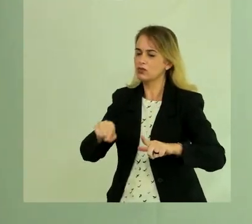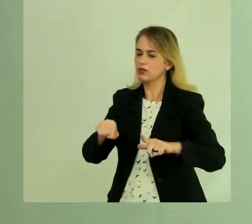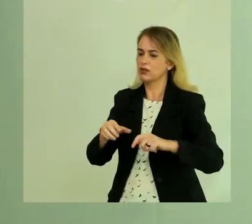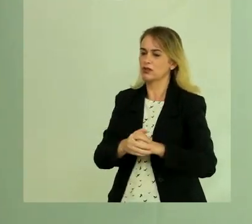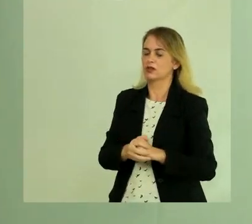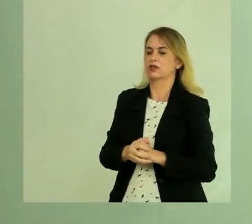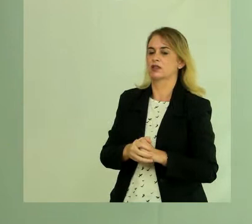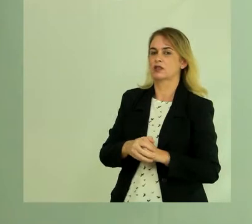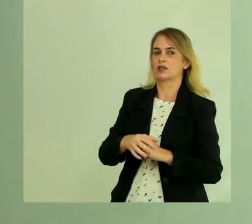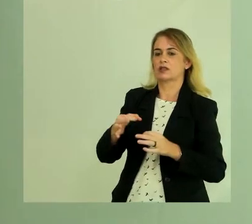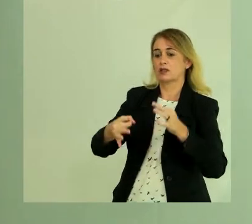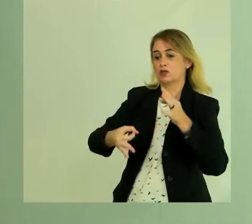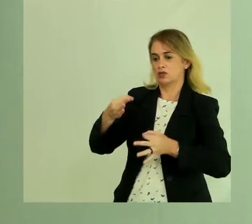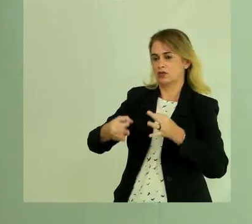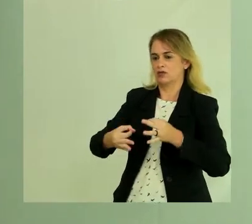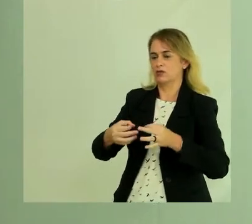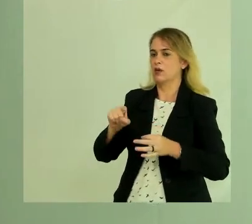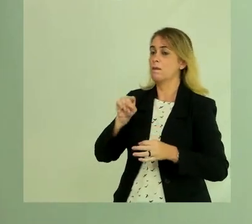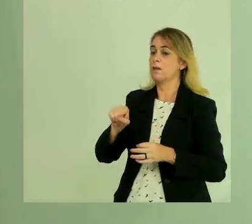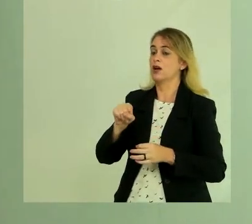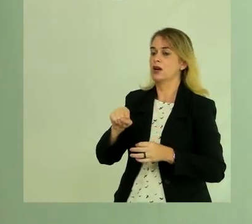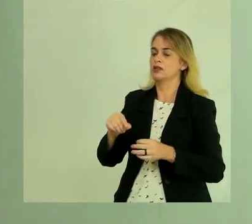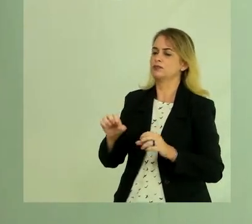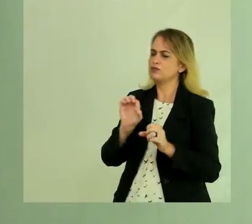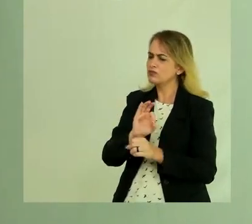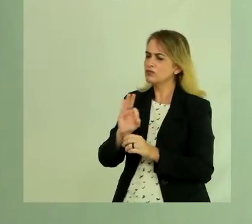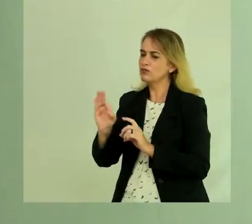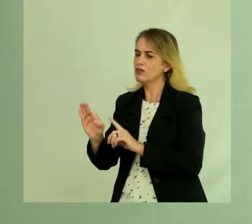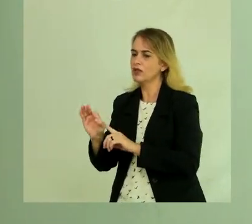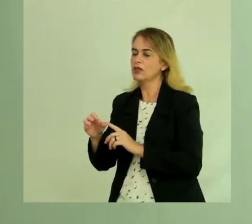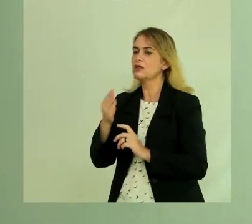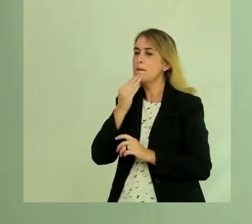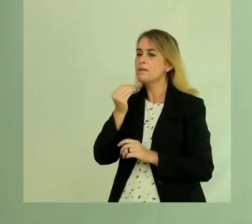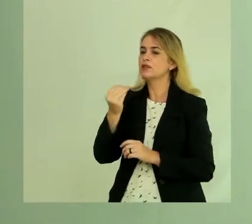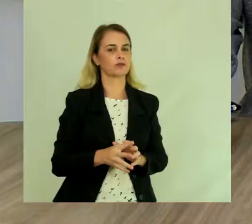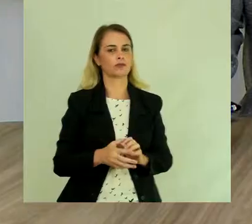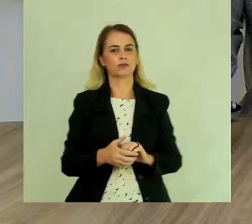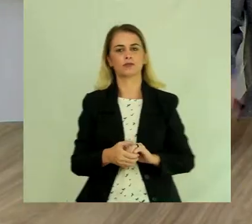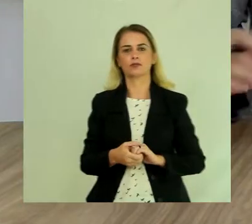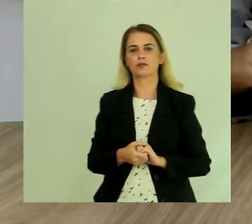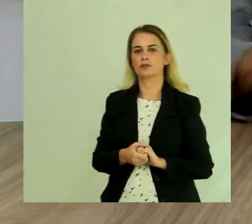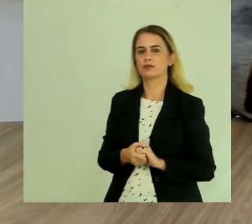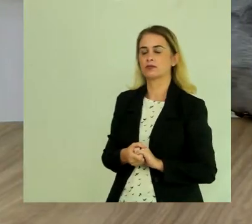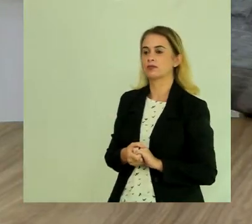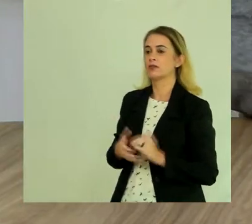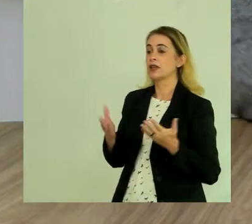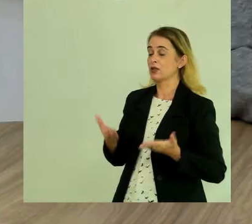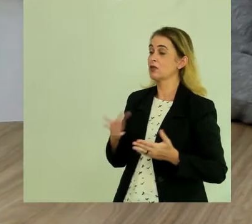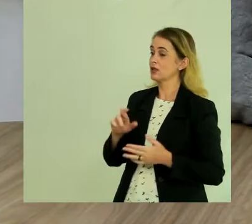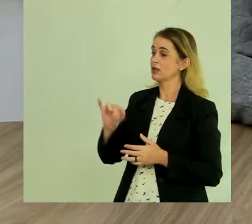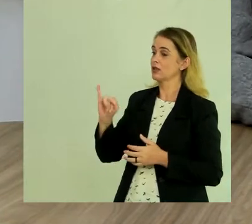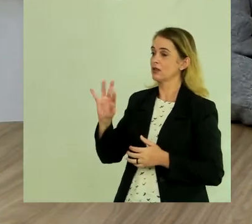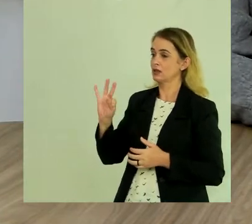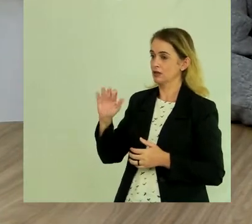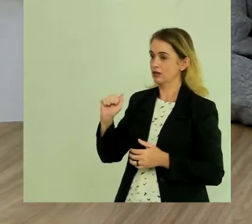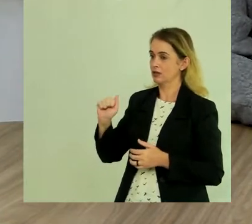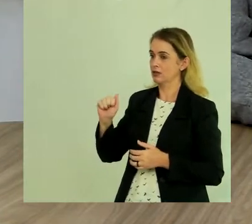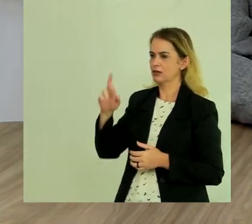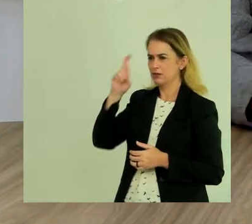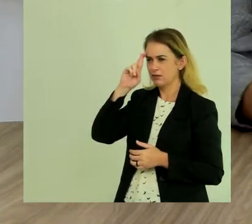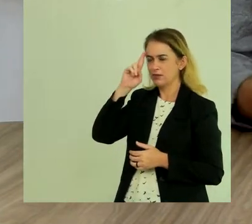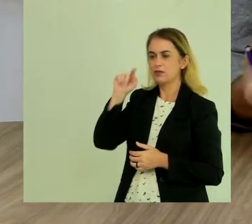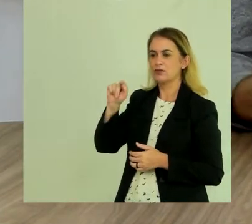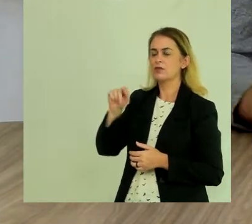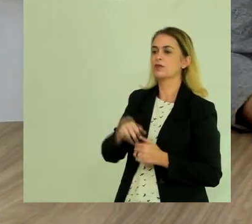no Ministério Público para recorrer ao profissional intérprete de Libras. Agora, Rita, é importante destacar